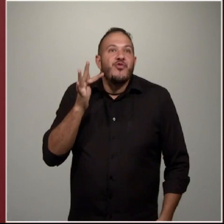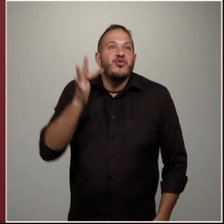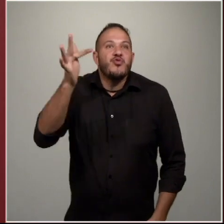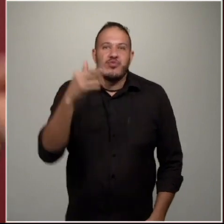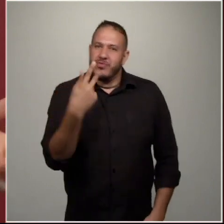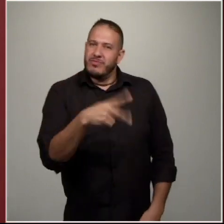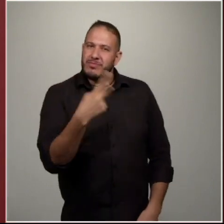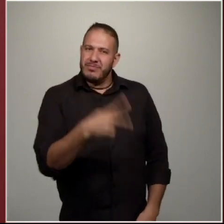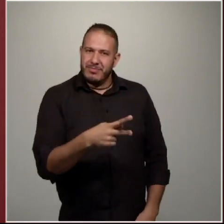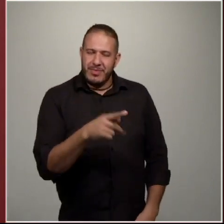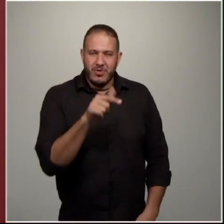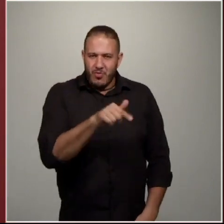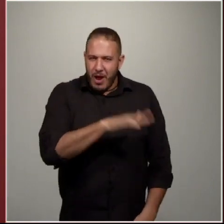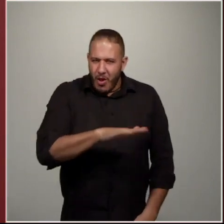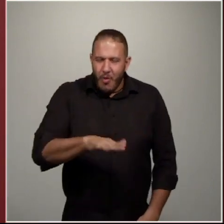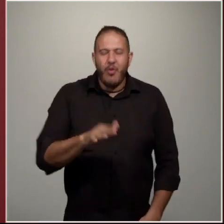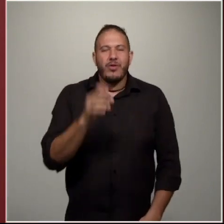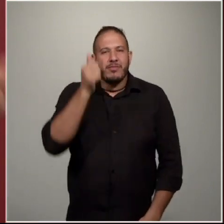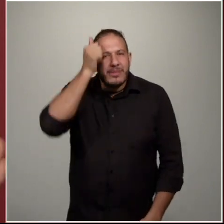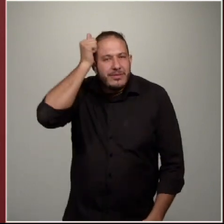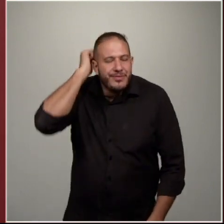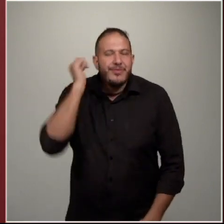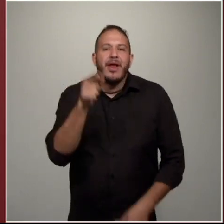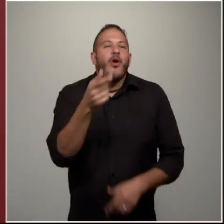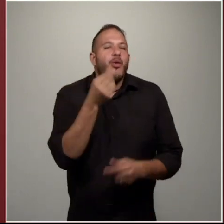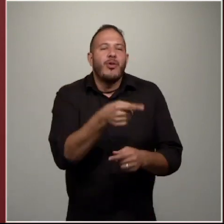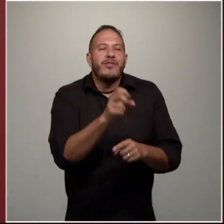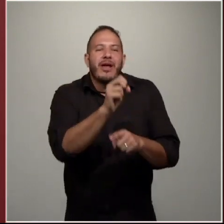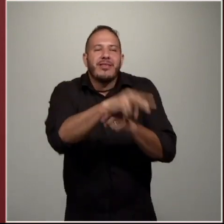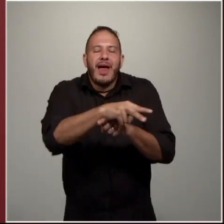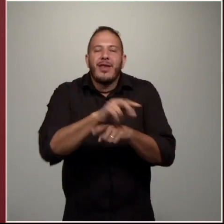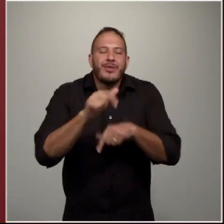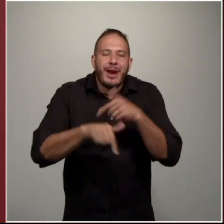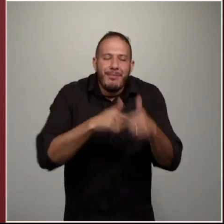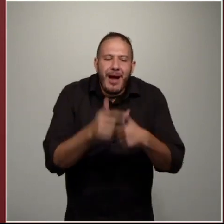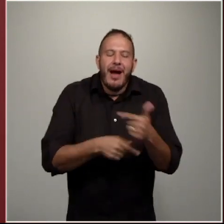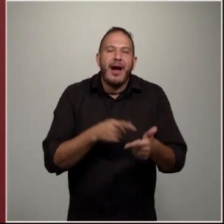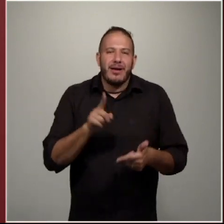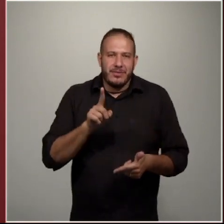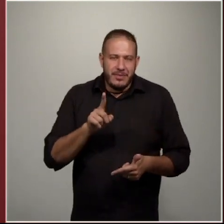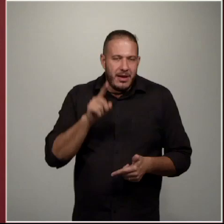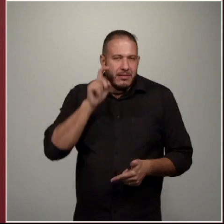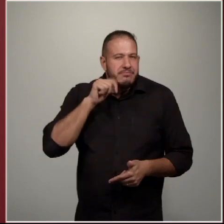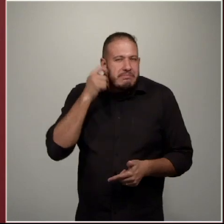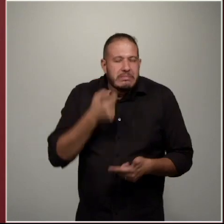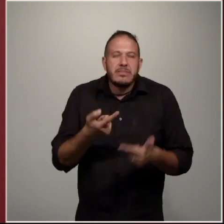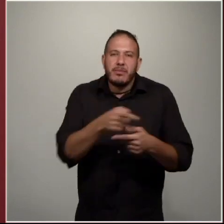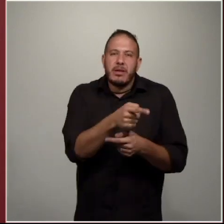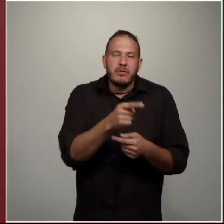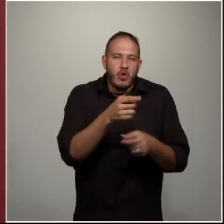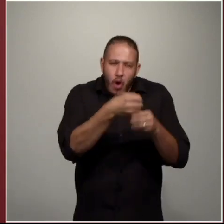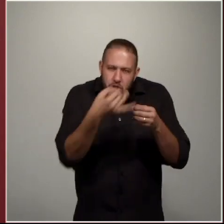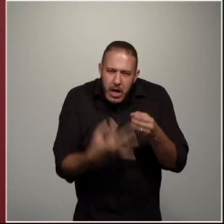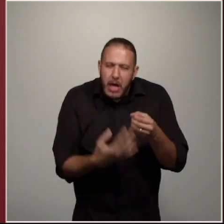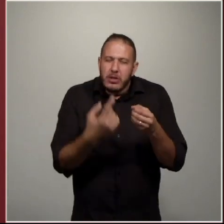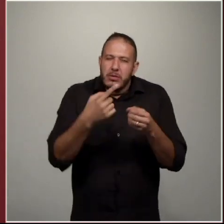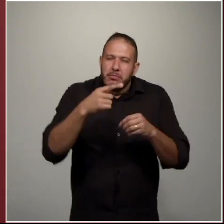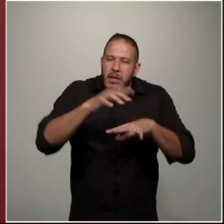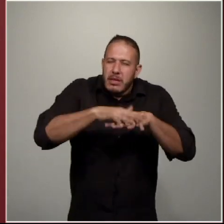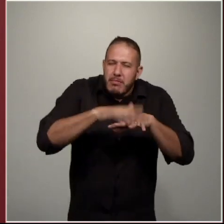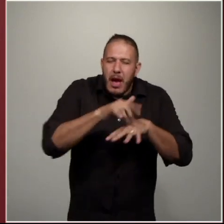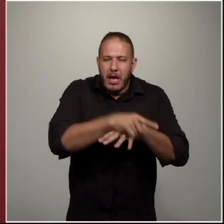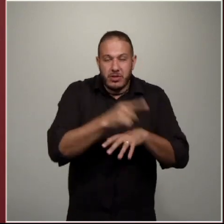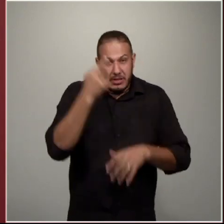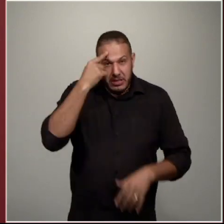no vestibular mercado de trabalho que ele vai fazer com o conteúdo matemático que ele está aprendendo acho que a idéia